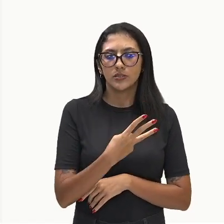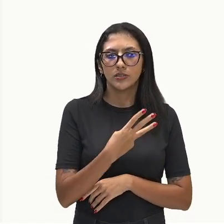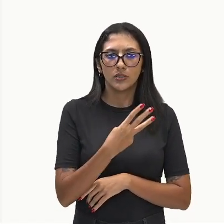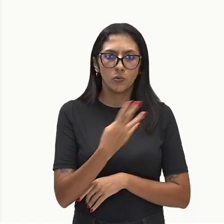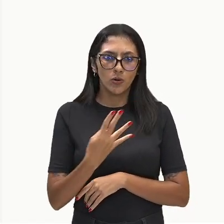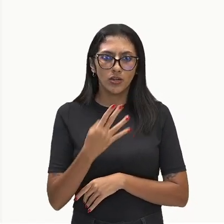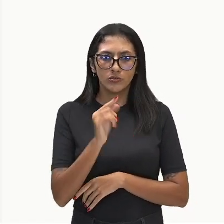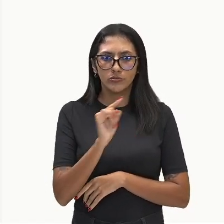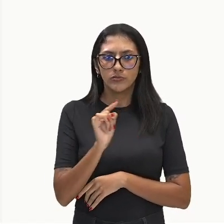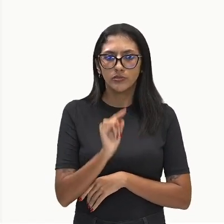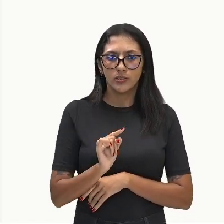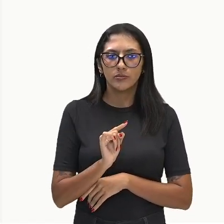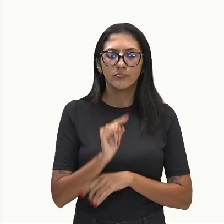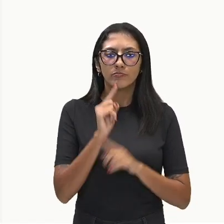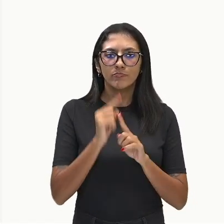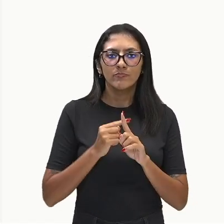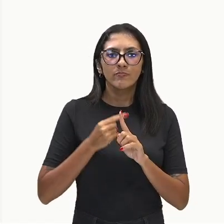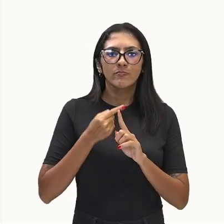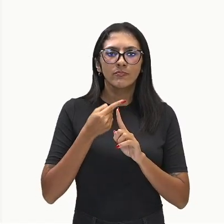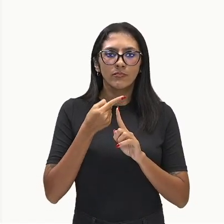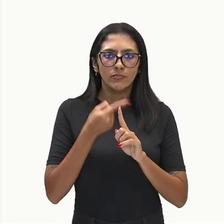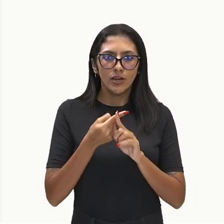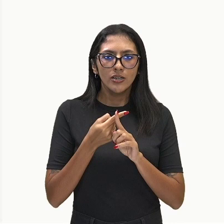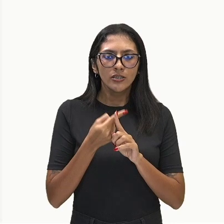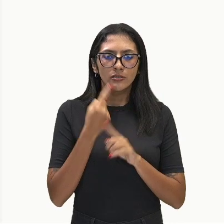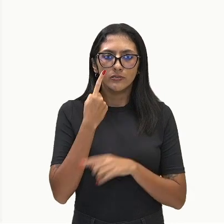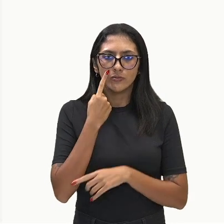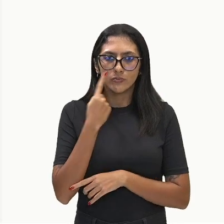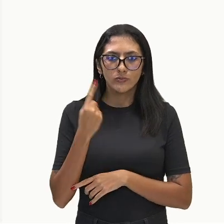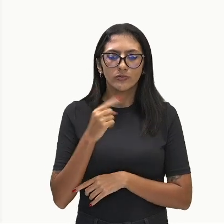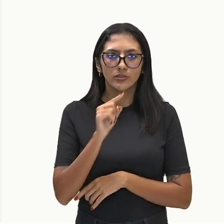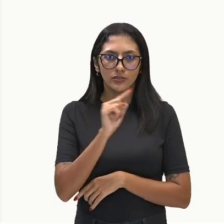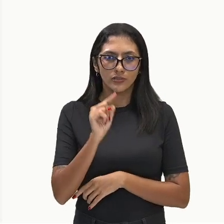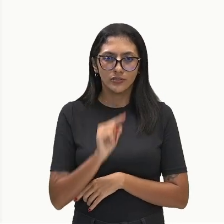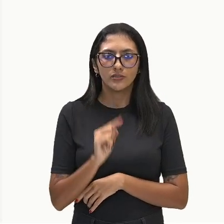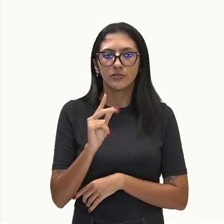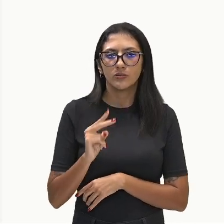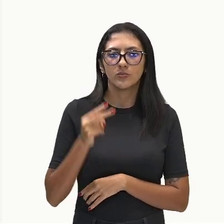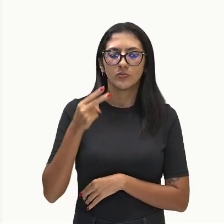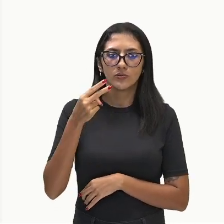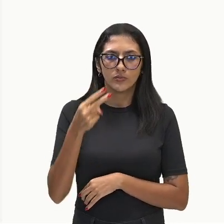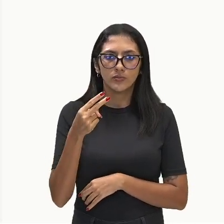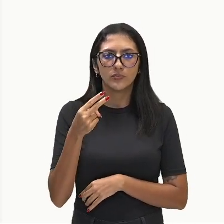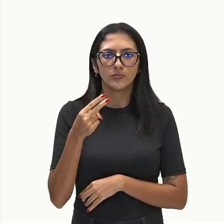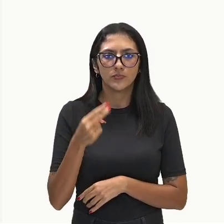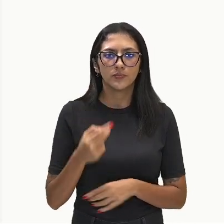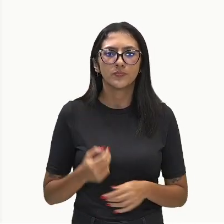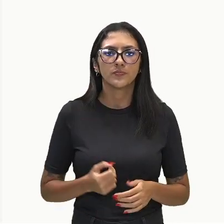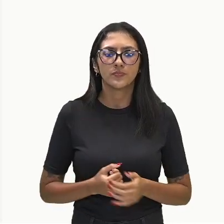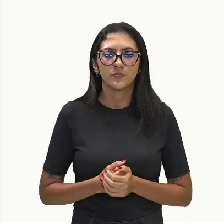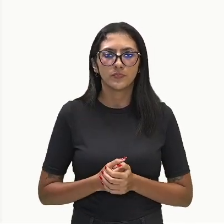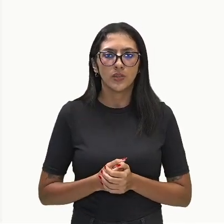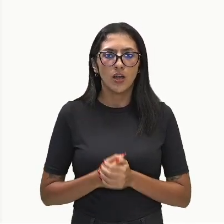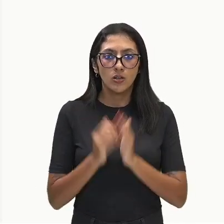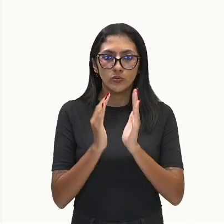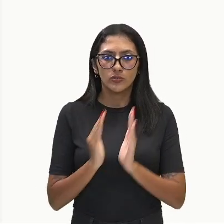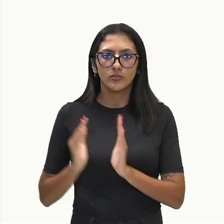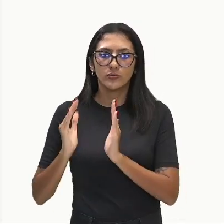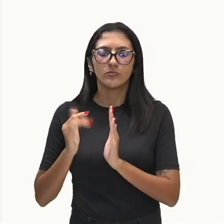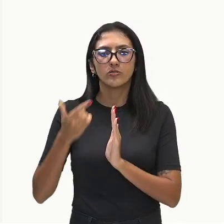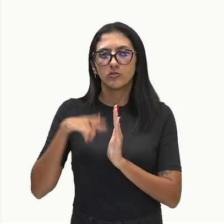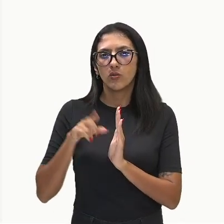34z, mais o quadrado do segundo, que vai ser z ao quadrado. Tudo isso, o segundo membro a gente